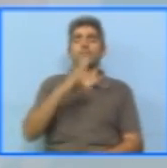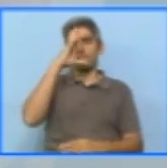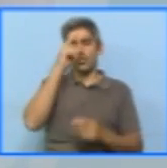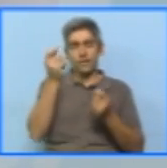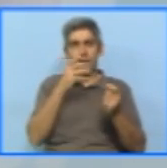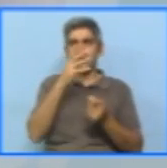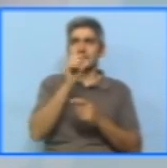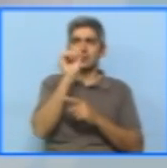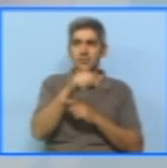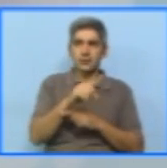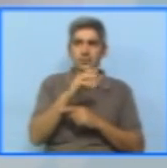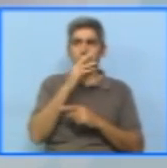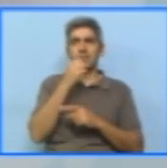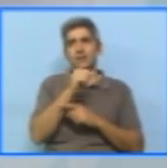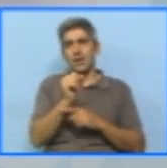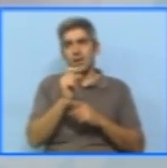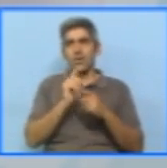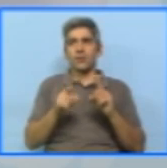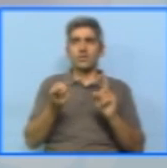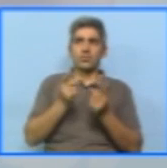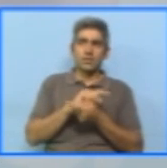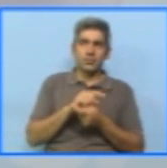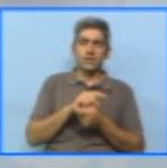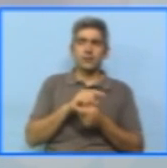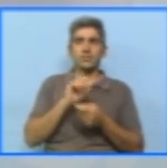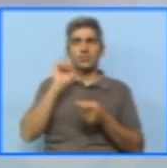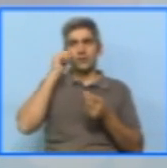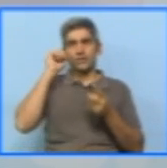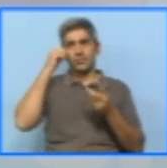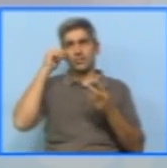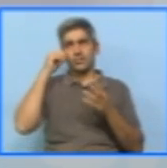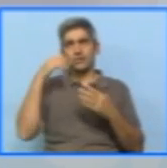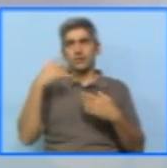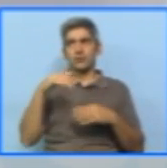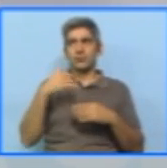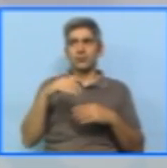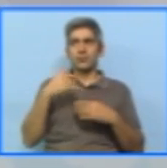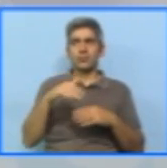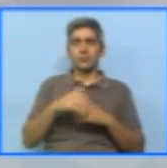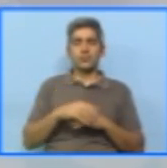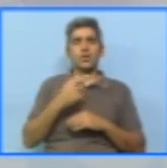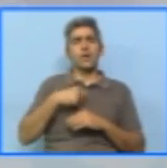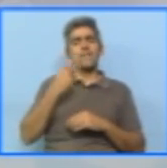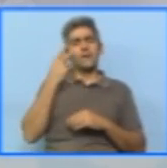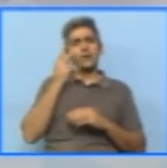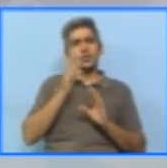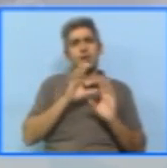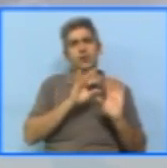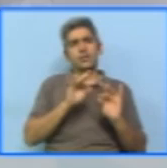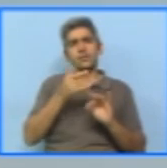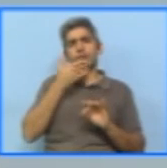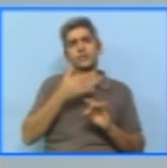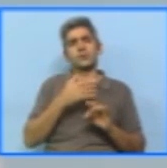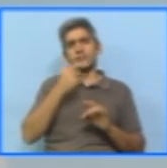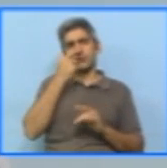que sim, diz não e vice-versa, digamos, as consequências são trágicas. E na nossa vida nós experimentamos a nível pessoal.